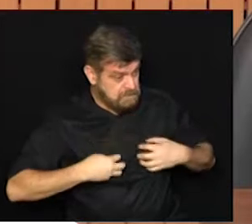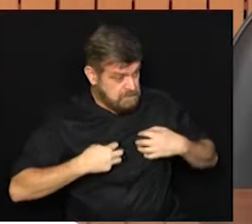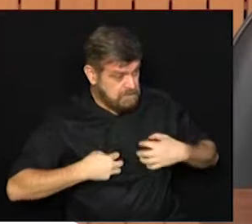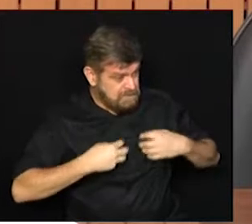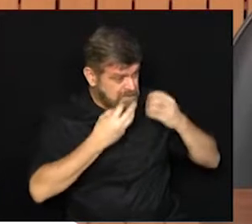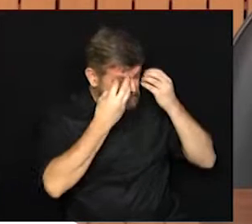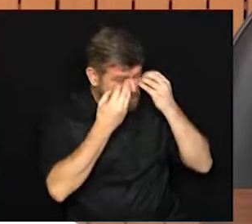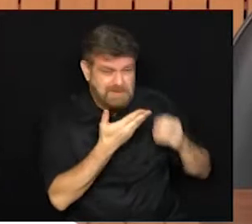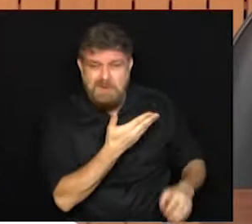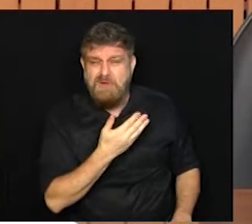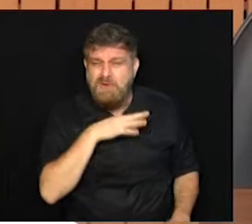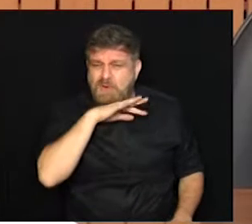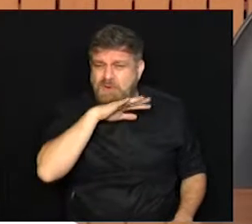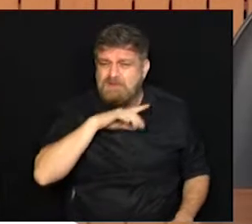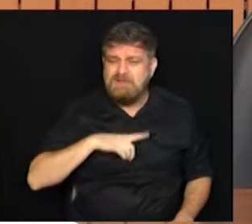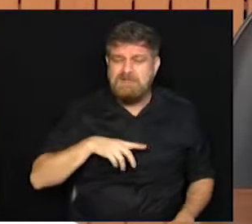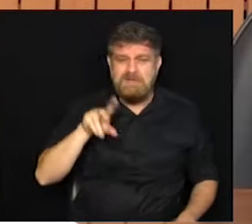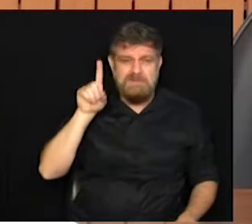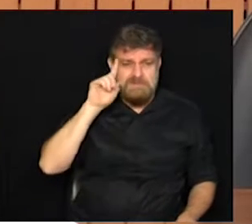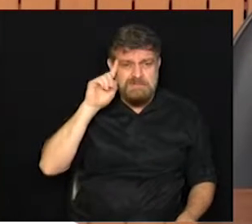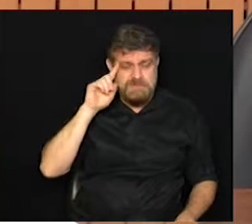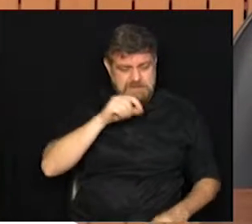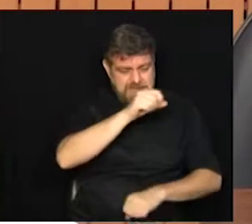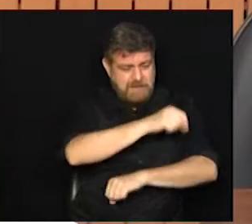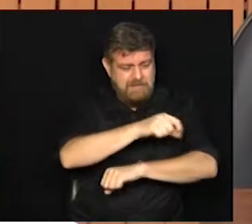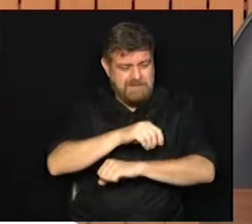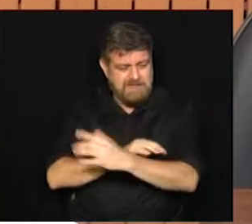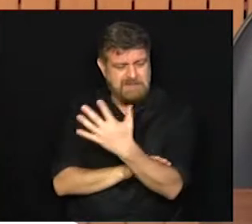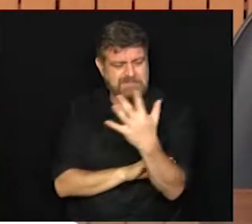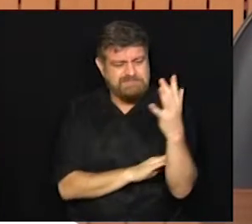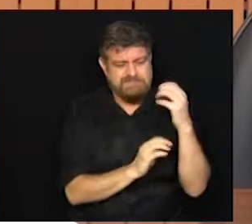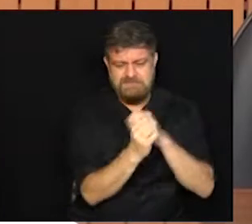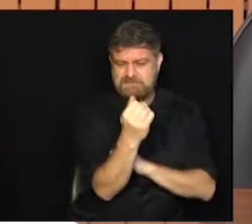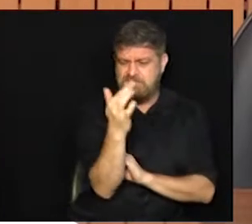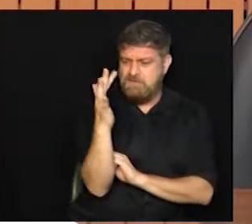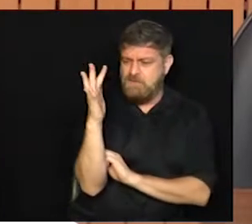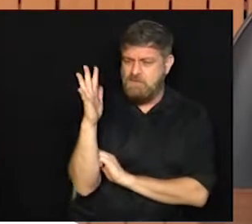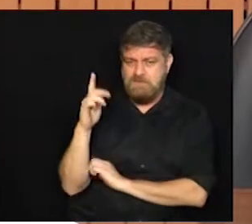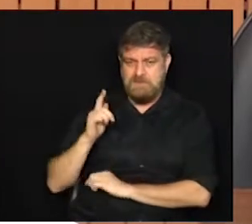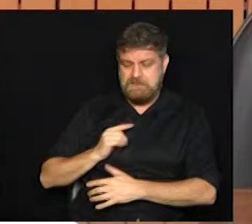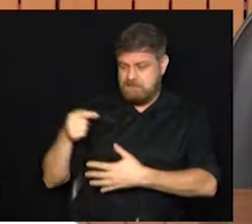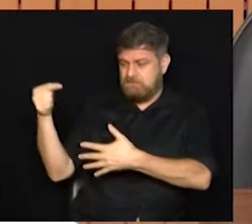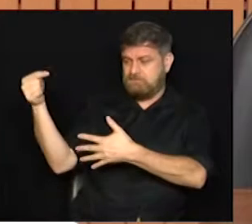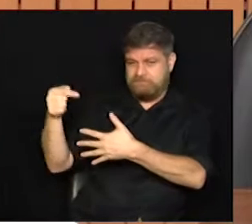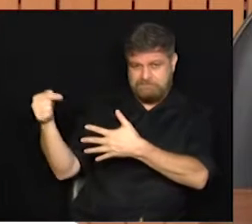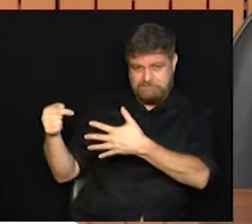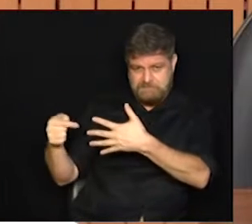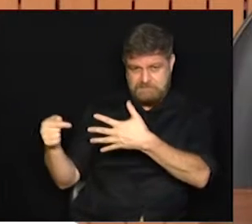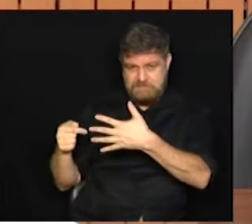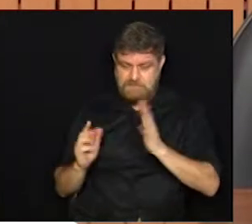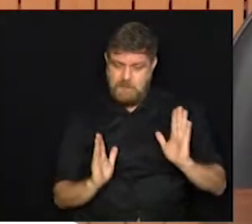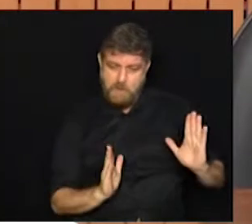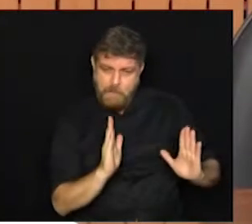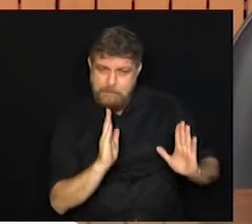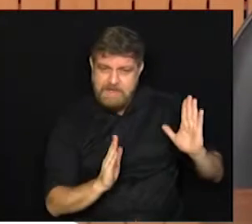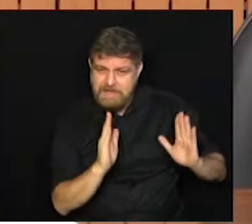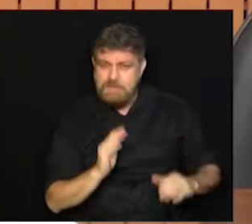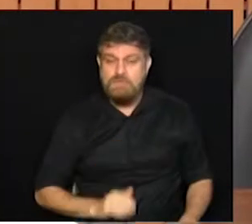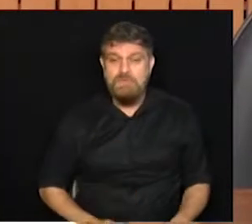BNT, nós temos o Guia de Arborização Urbana de Campinas, que também tem indicativos de época